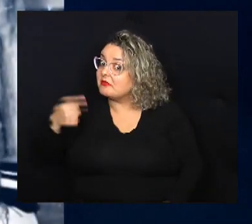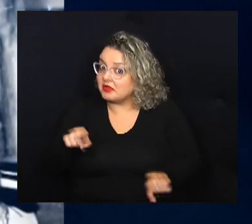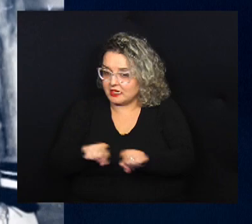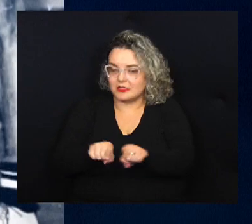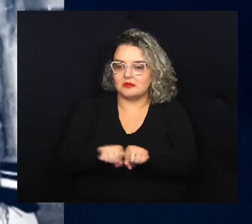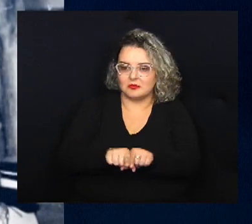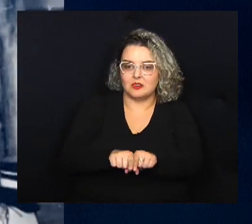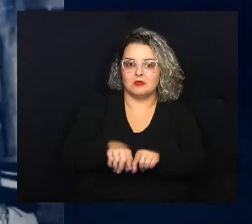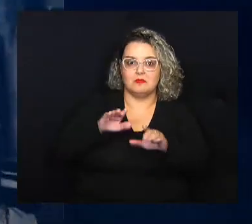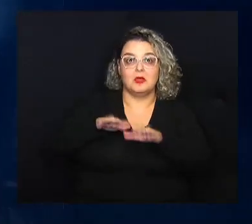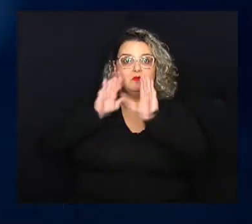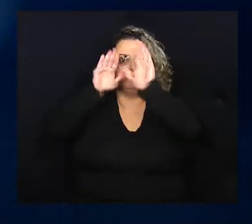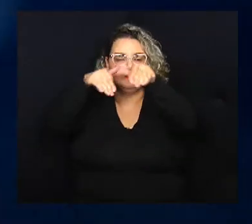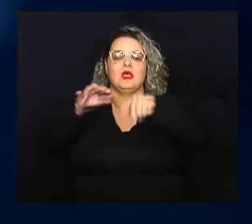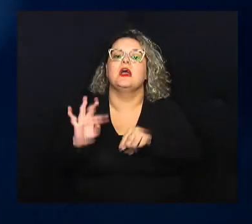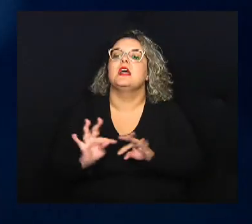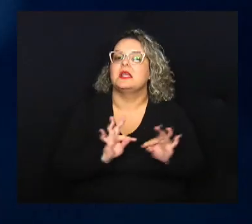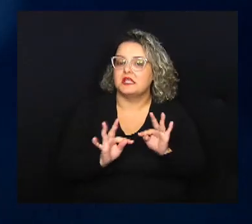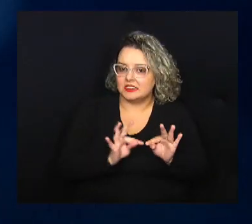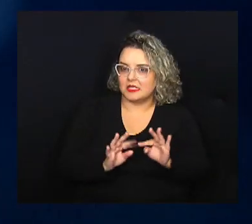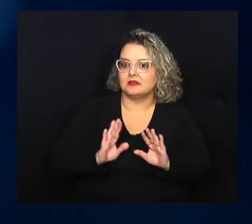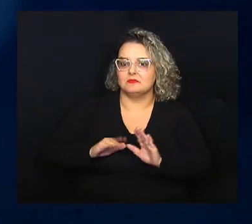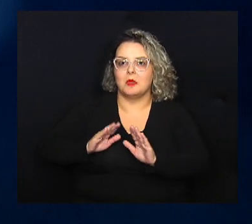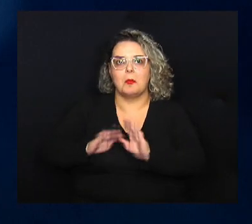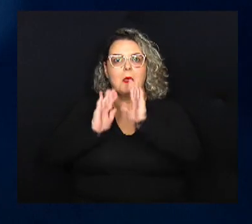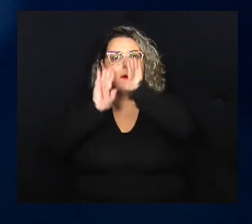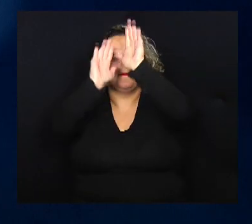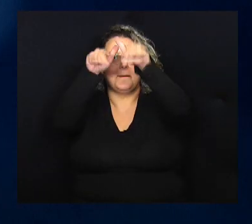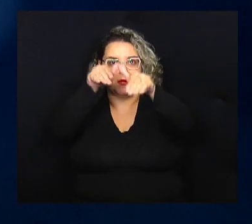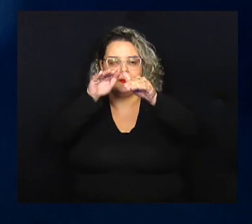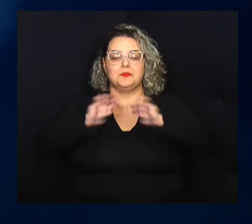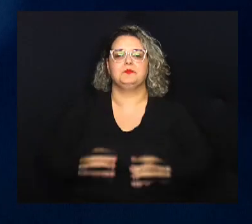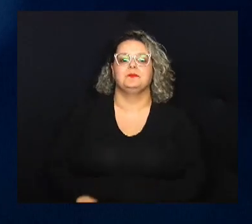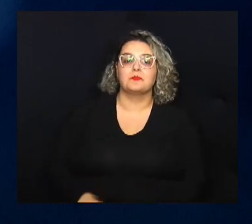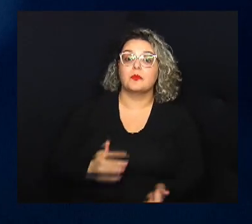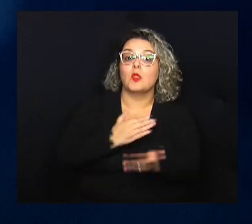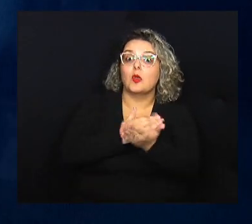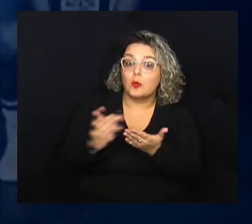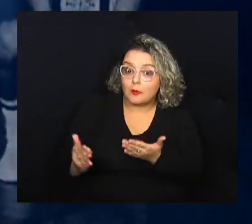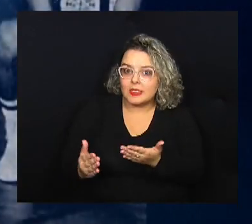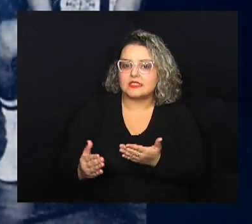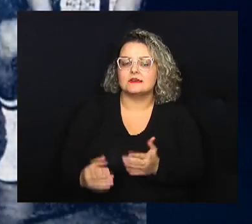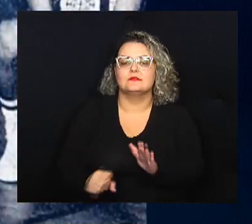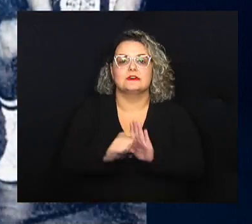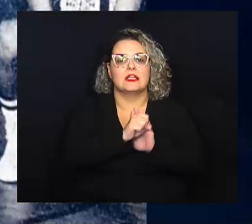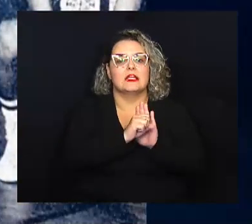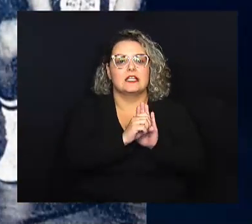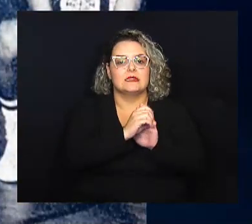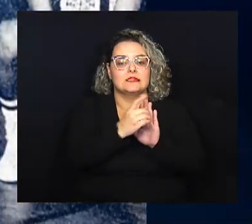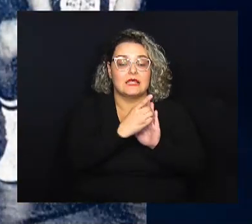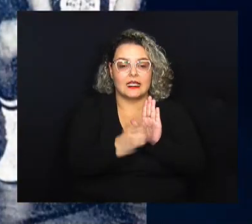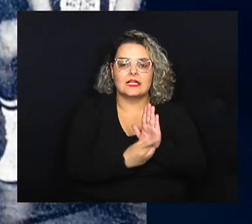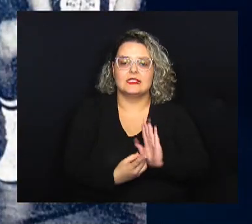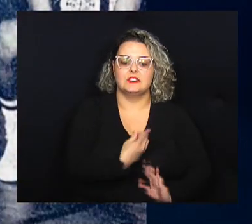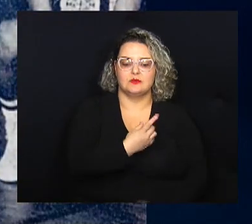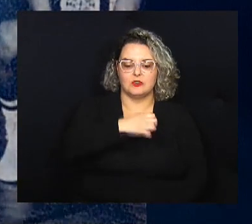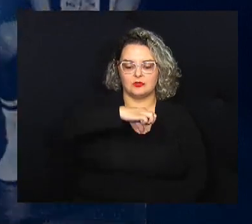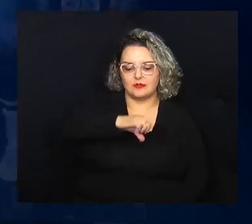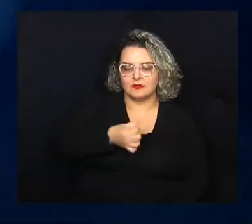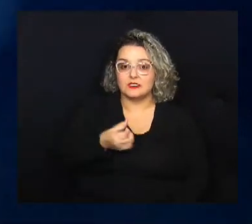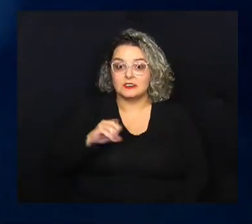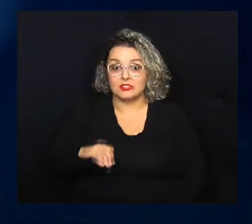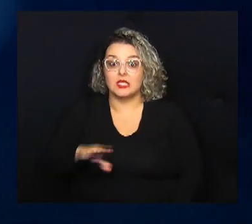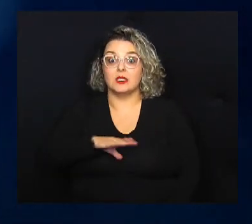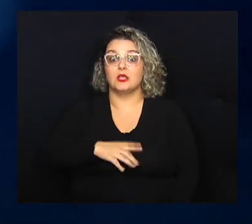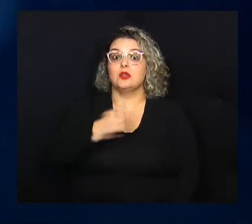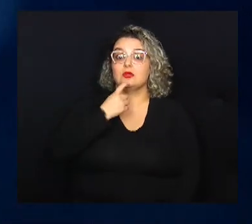jogador e técnico de basquete, tendo começado no esporte ainda na década de 60. Em Campinas, foi jogador